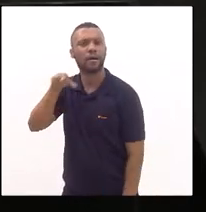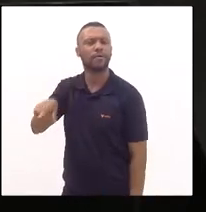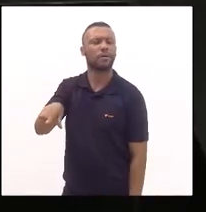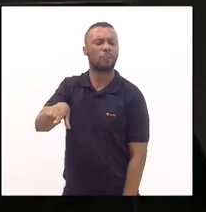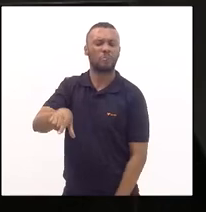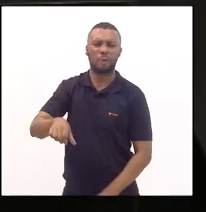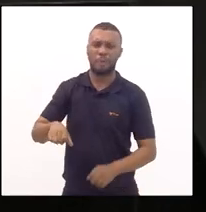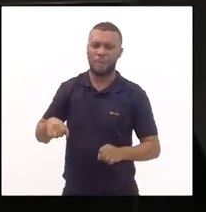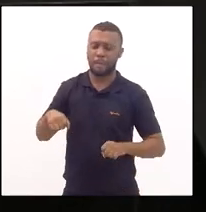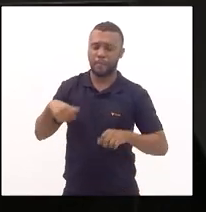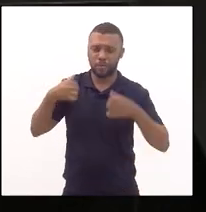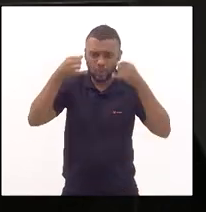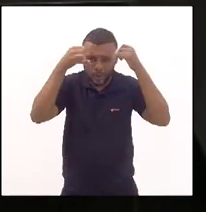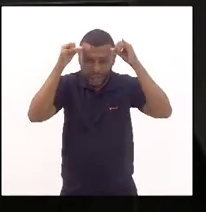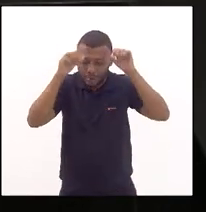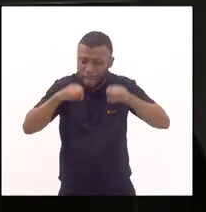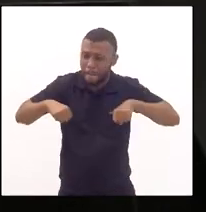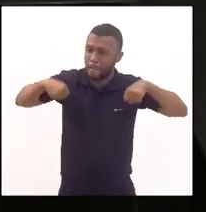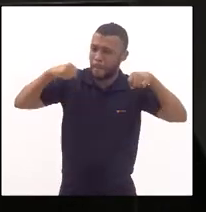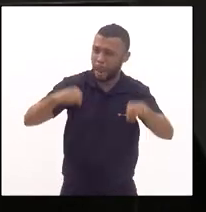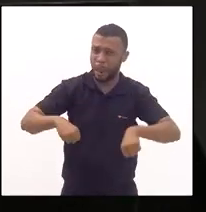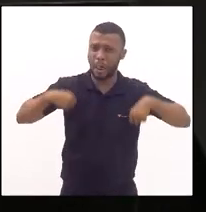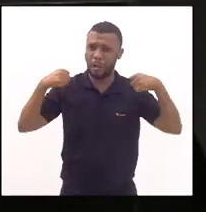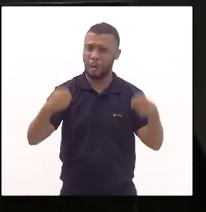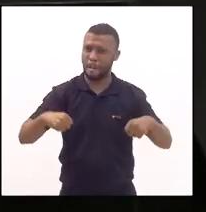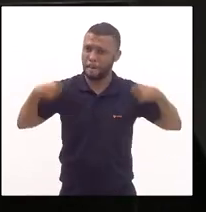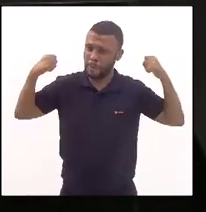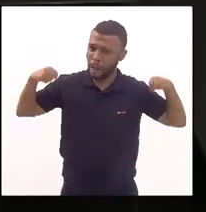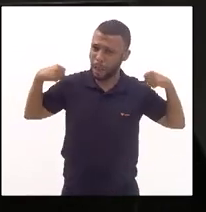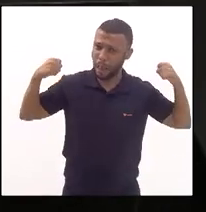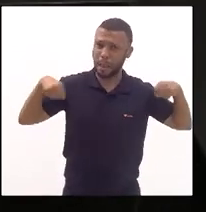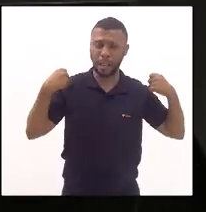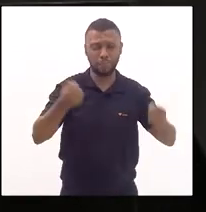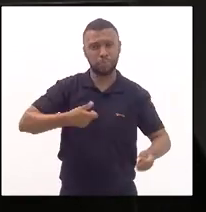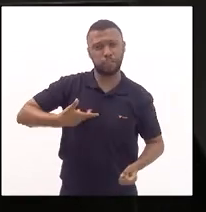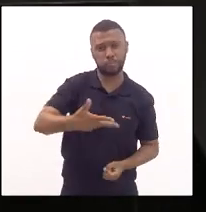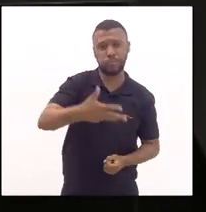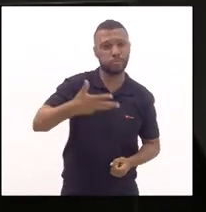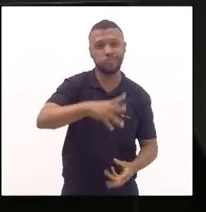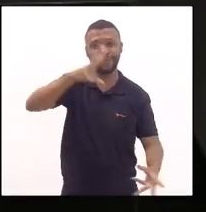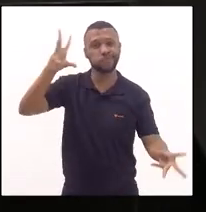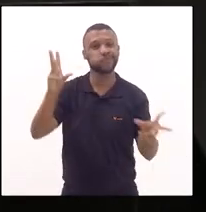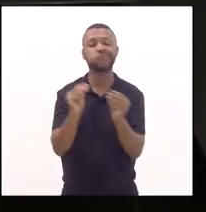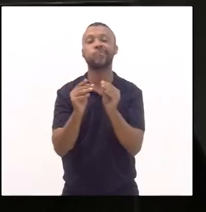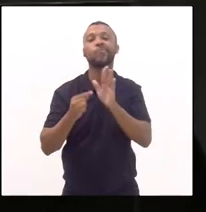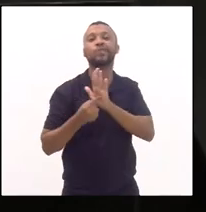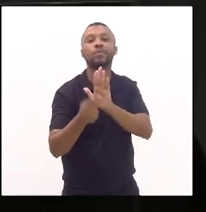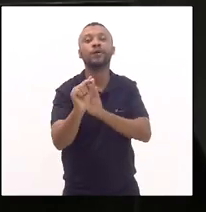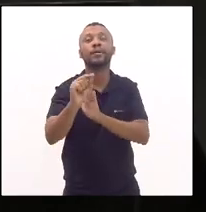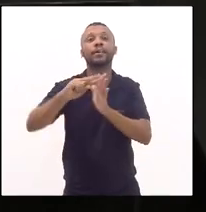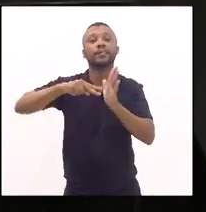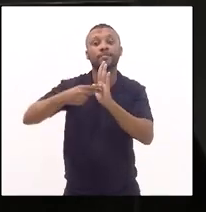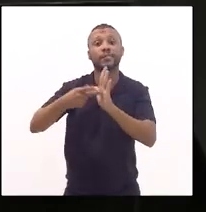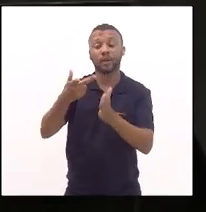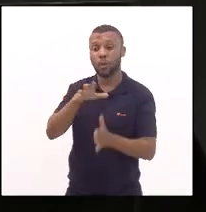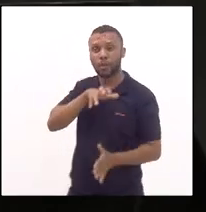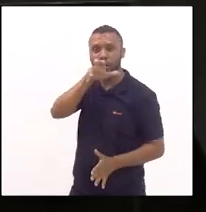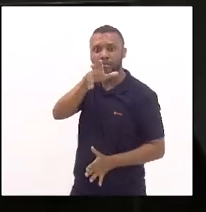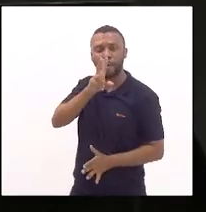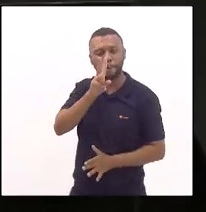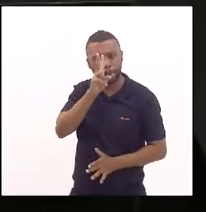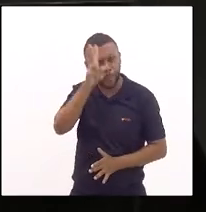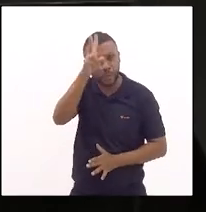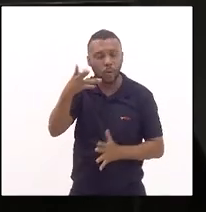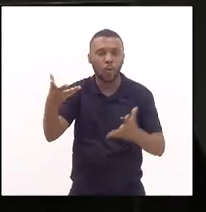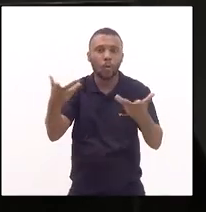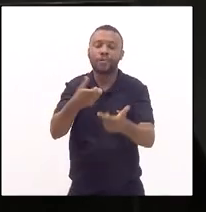muita velocidade, correndo, e querendo ali traduzir que aquele animal tinha um potencial incrível